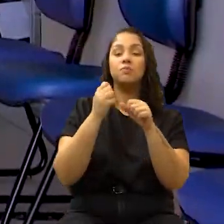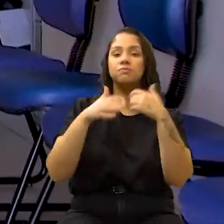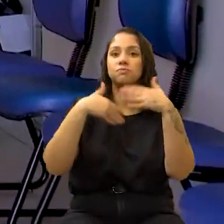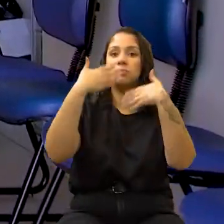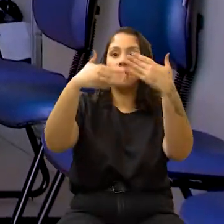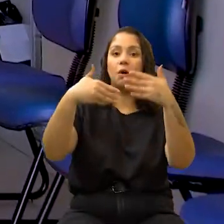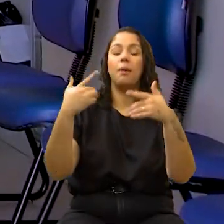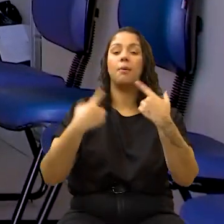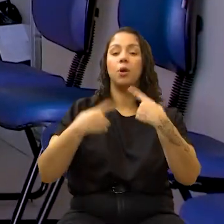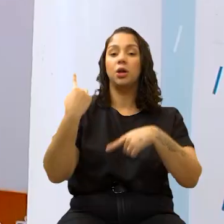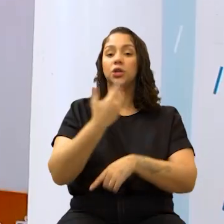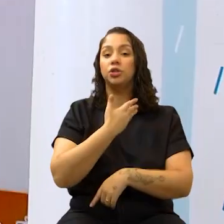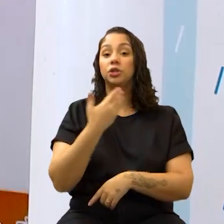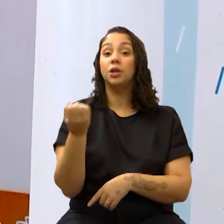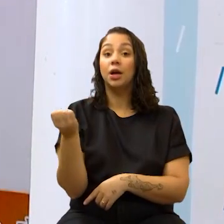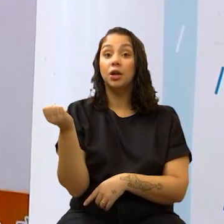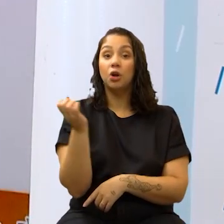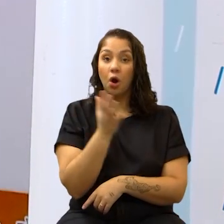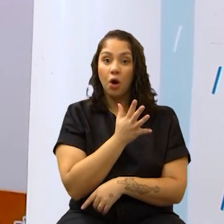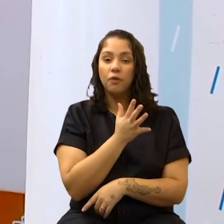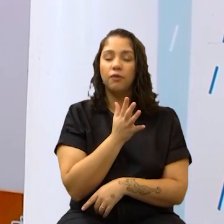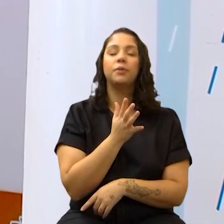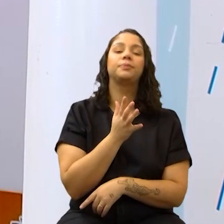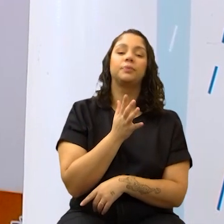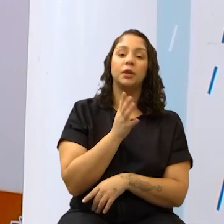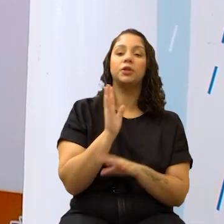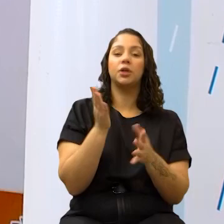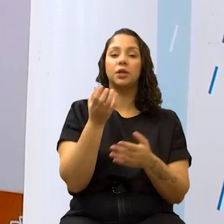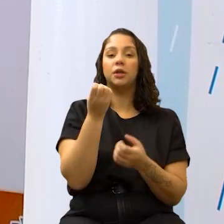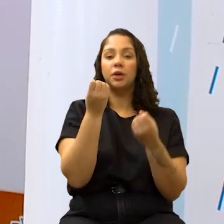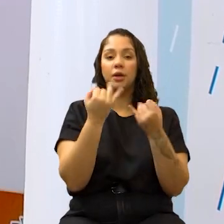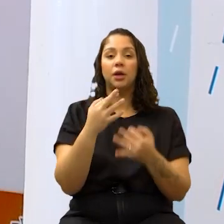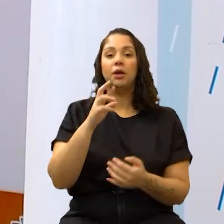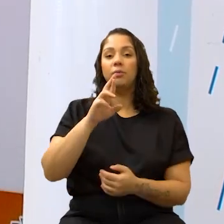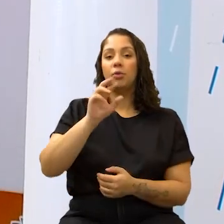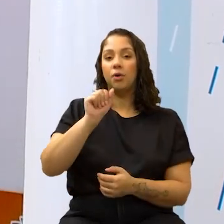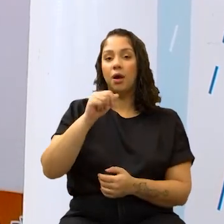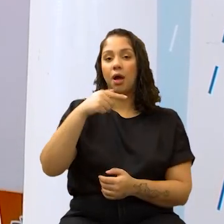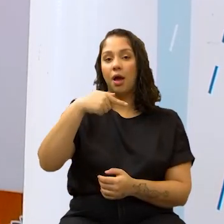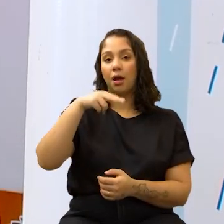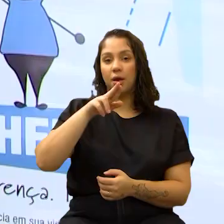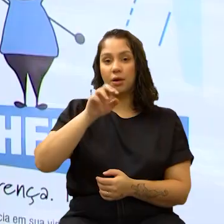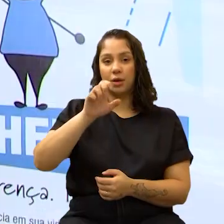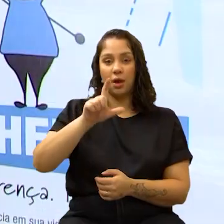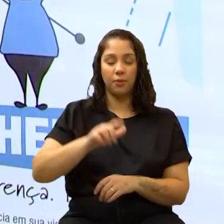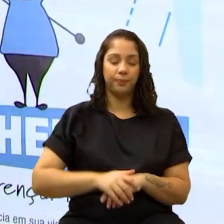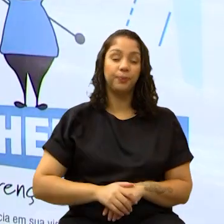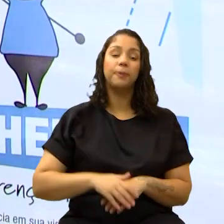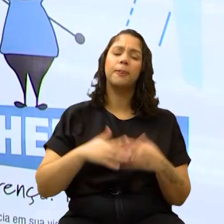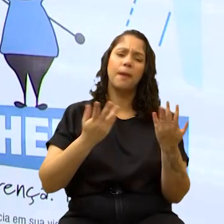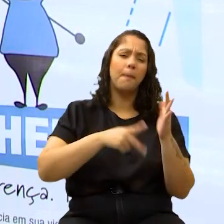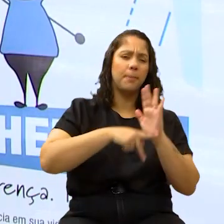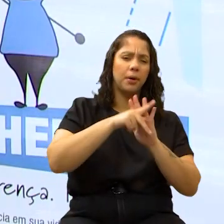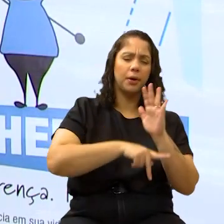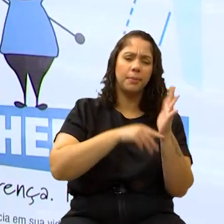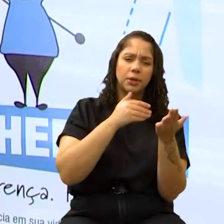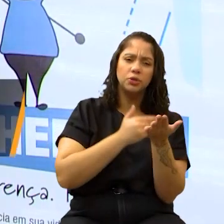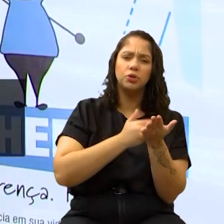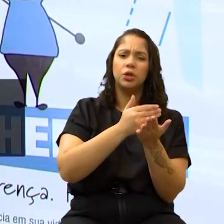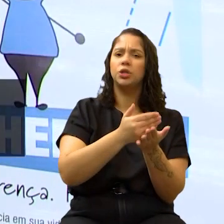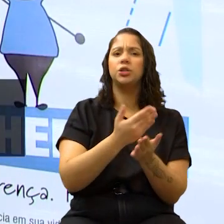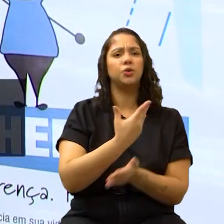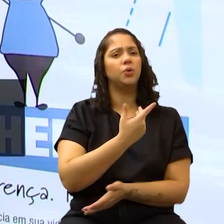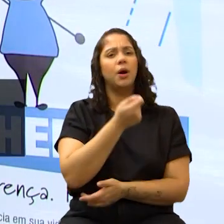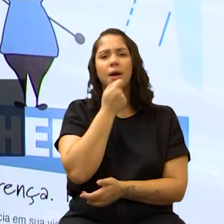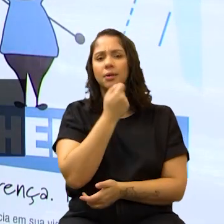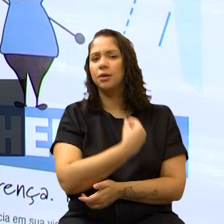construção de uma nova política, como explicou Maria Raquel, técnica do SAPECA. Na época, quando o SAPECA surgiu, então